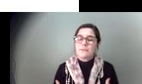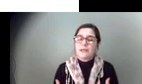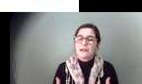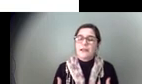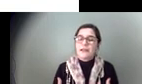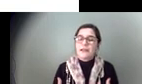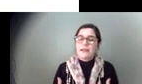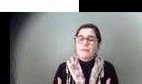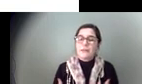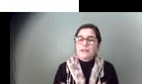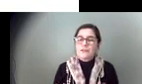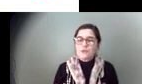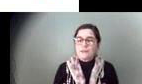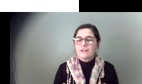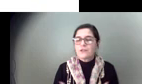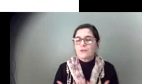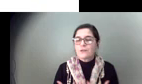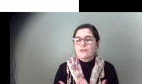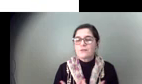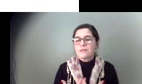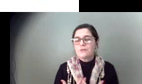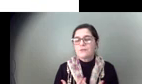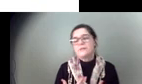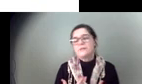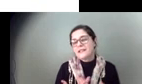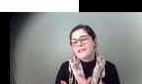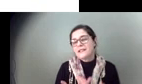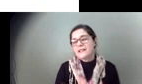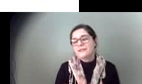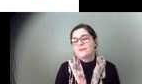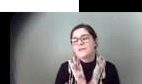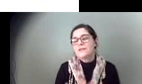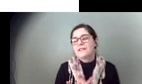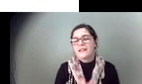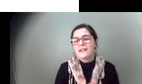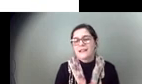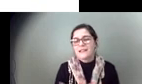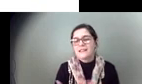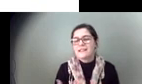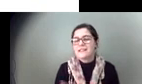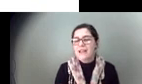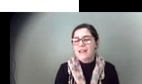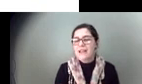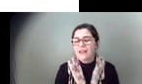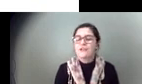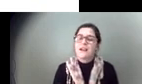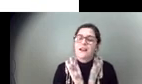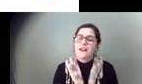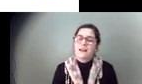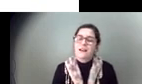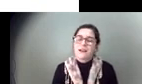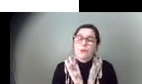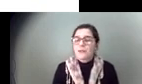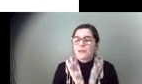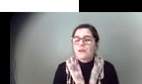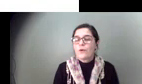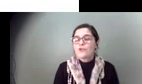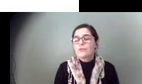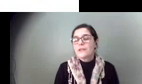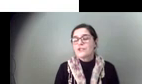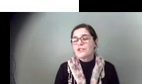levar para esse conselho, que no caso eu, né, levo, né, esses dados ao